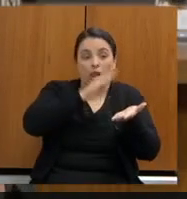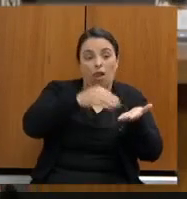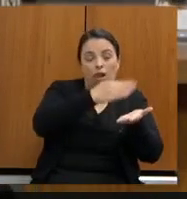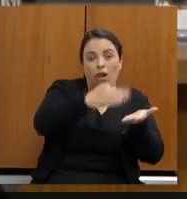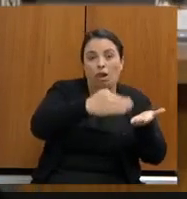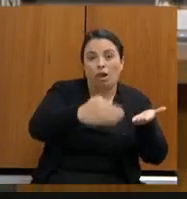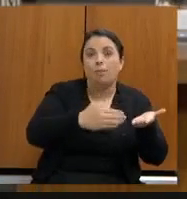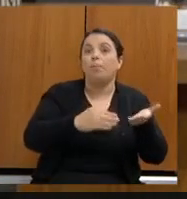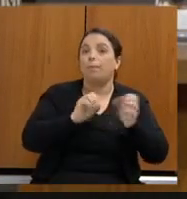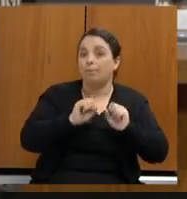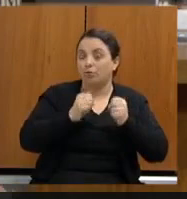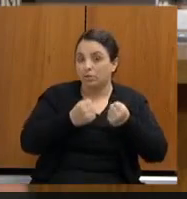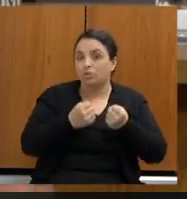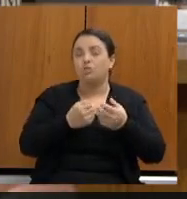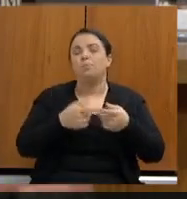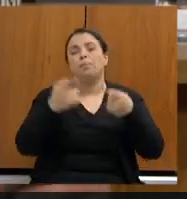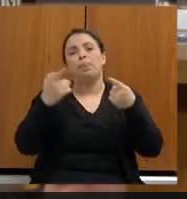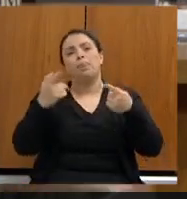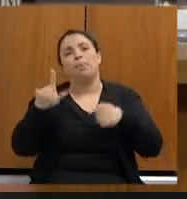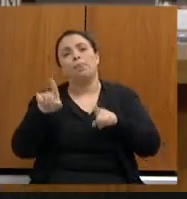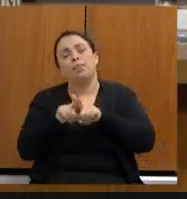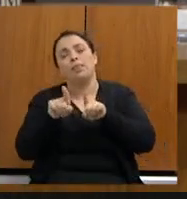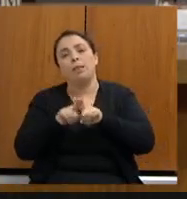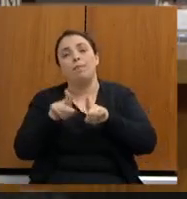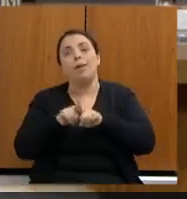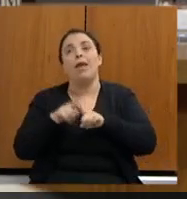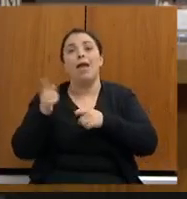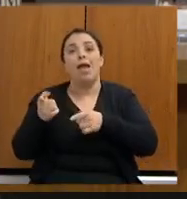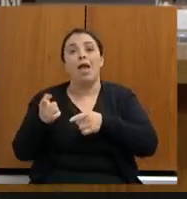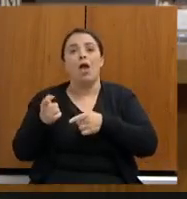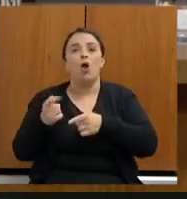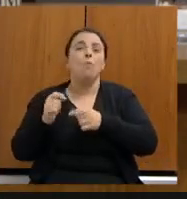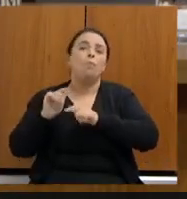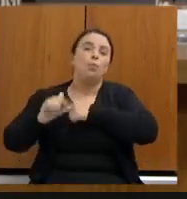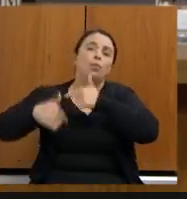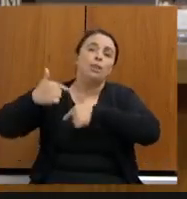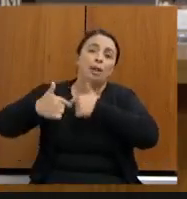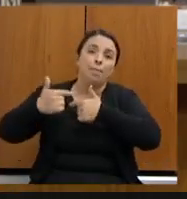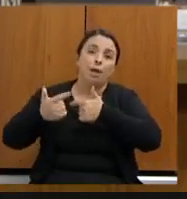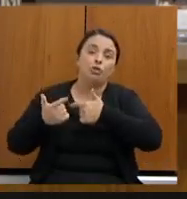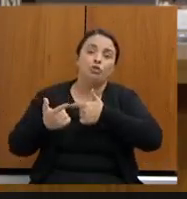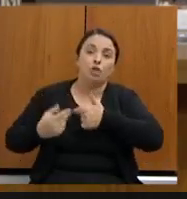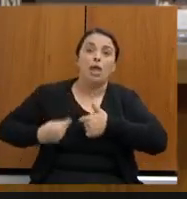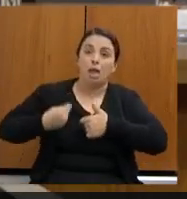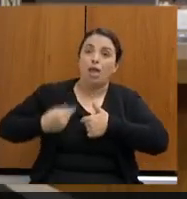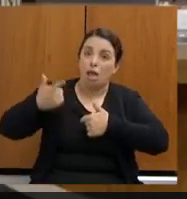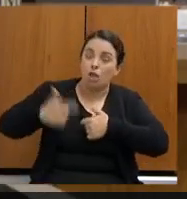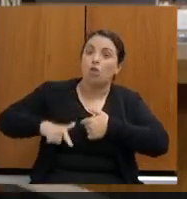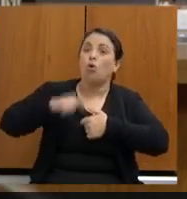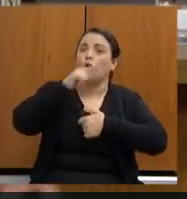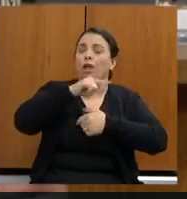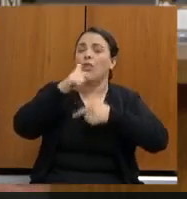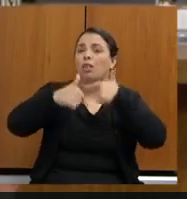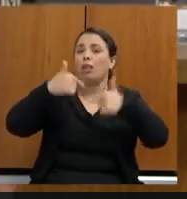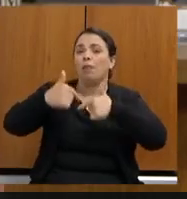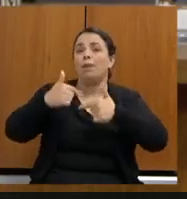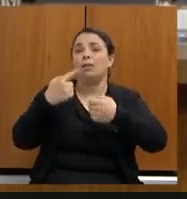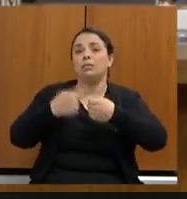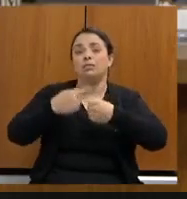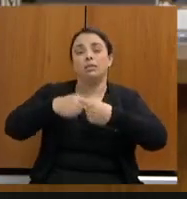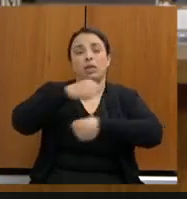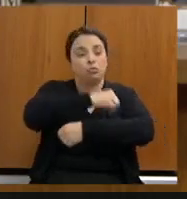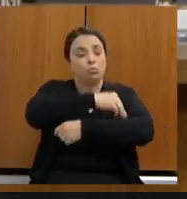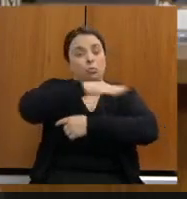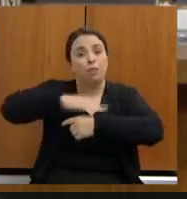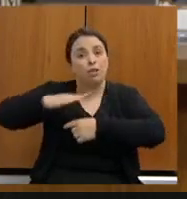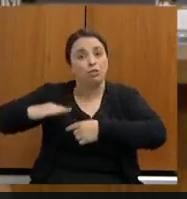protocolo de retorno também da operação Brumadinho para que pudéssemos manter o nosso compromisso to com as famílias